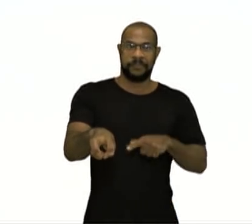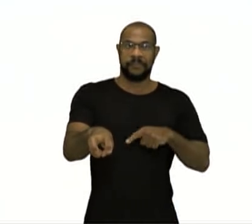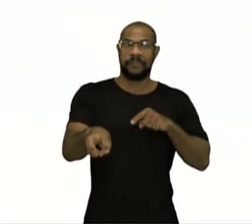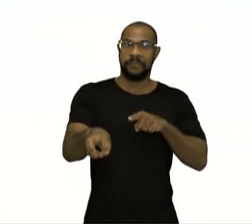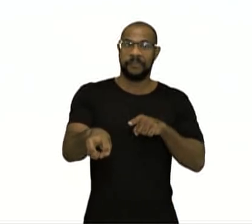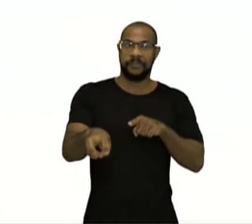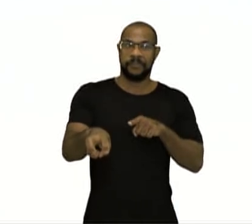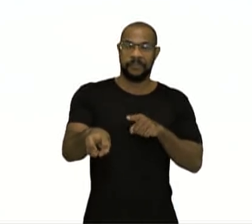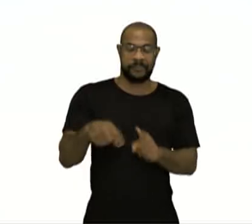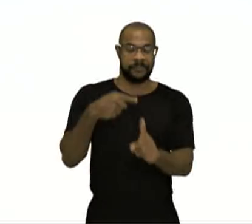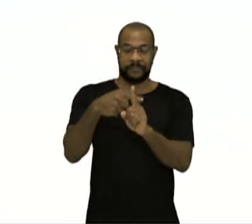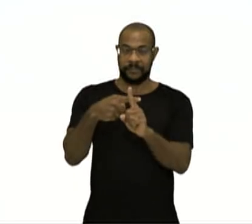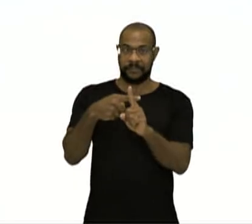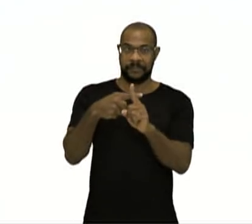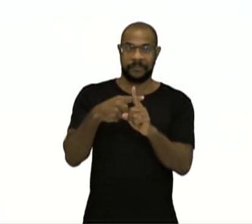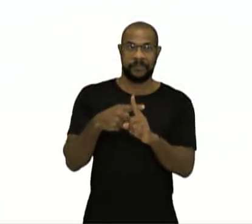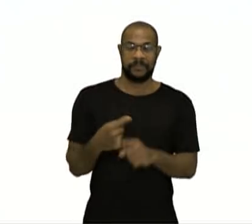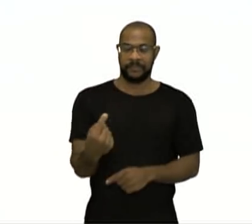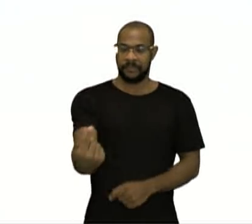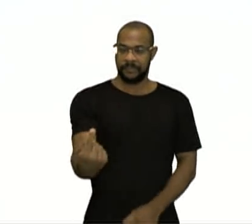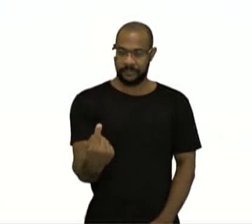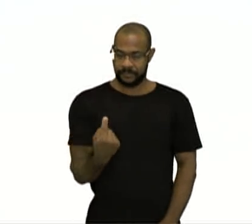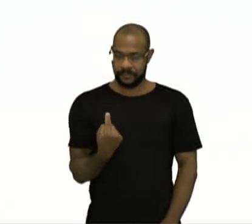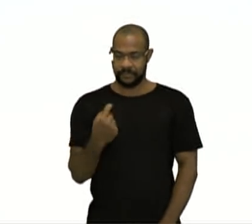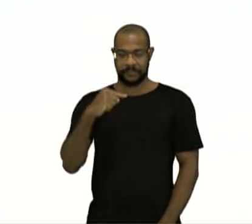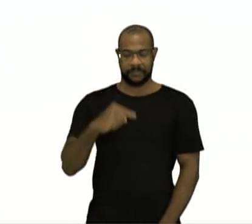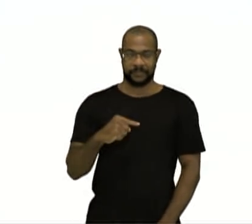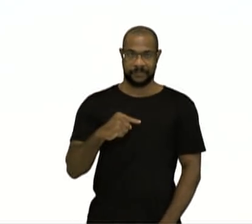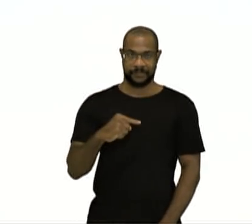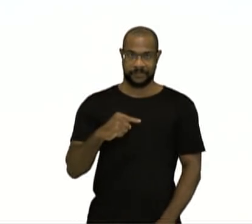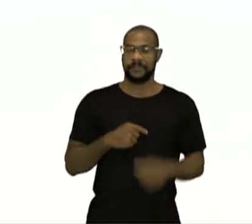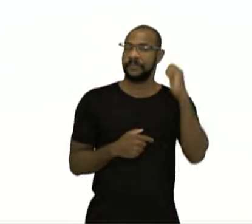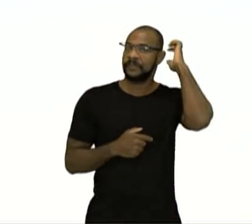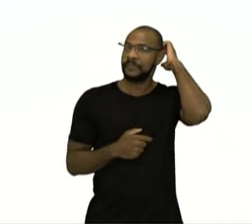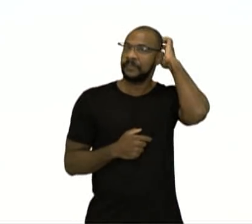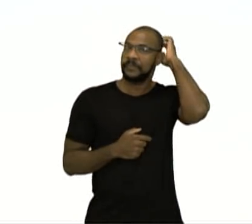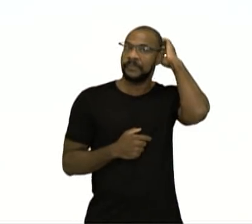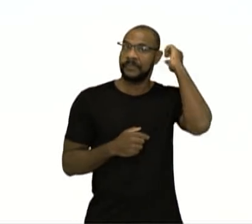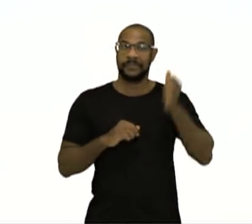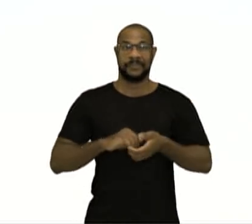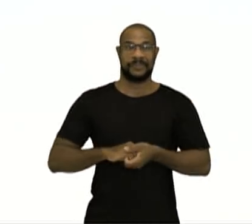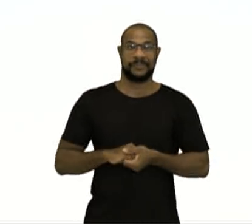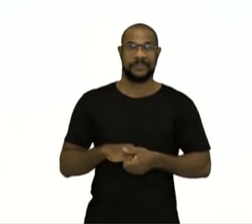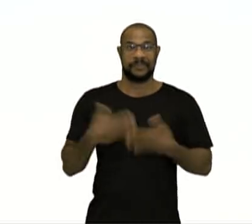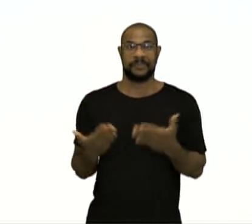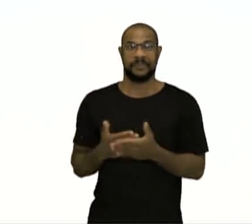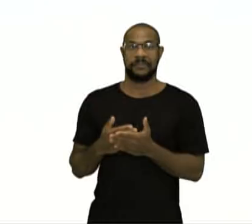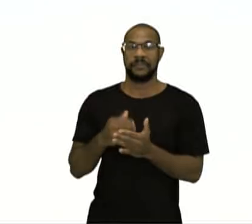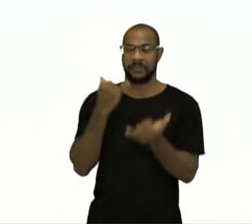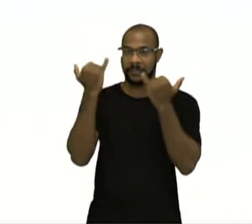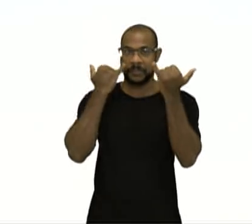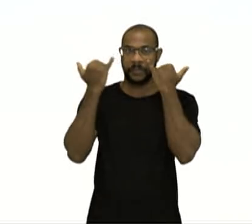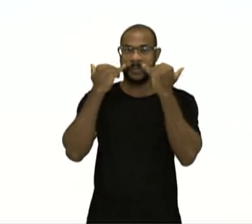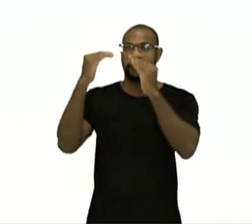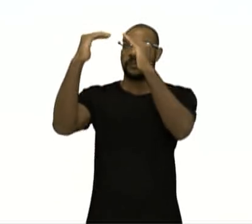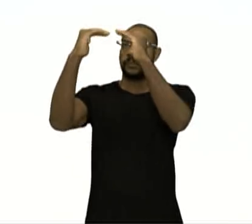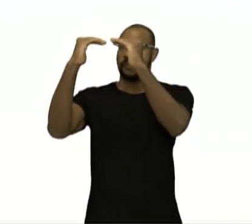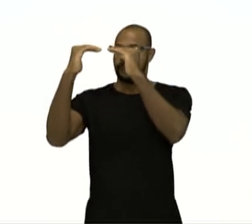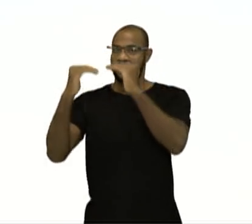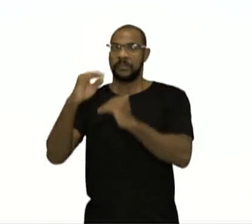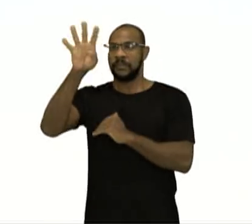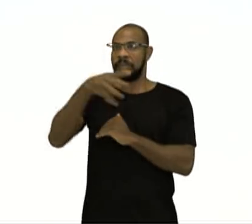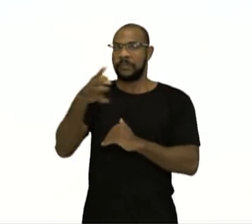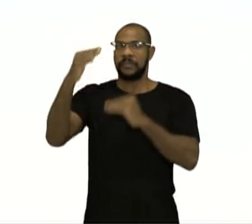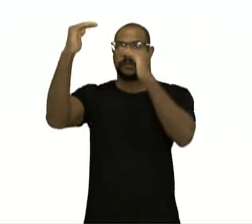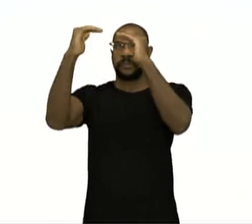indo, era um valor positivo. Quando ele estava retornando para ela, era um valor negativo. E essas informações ela colocou numa tabela